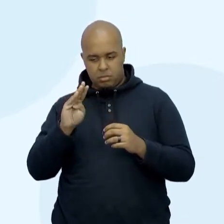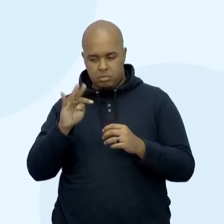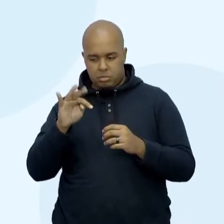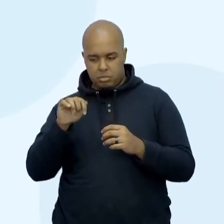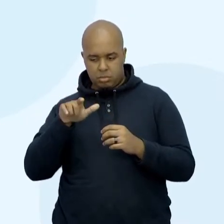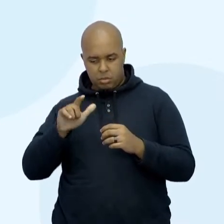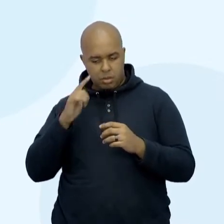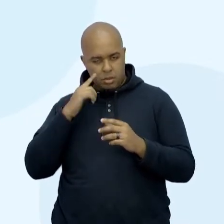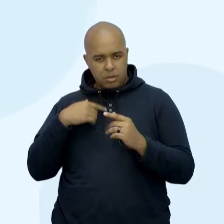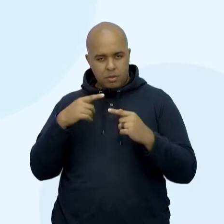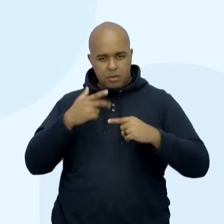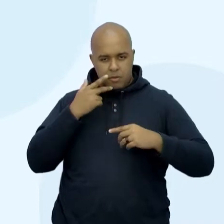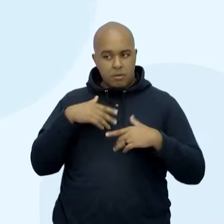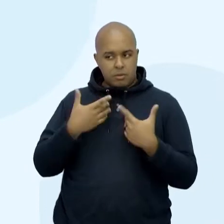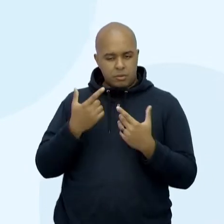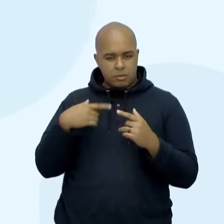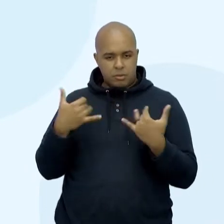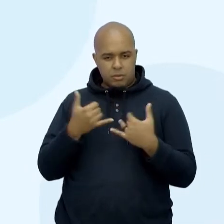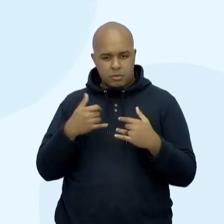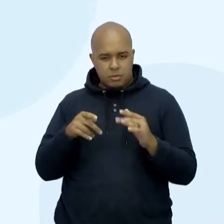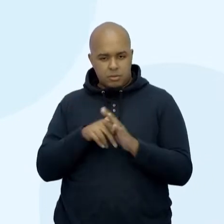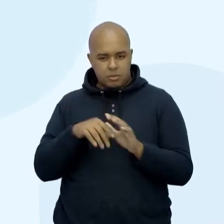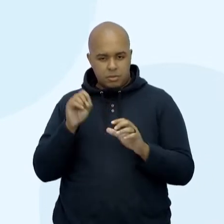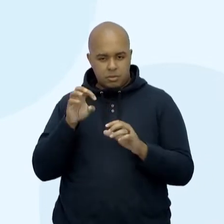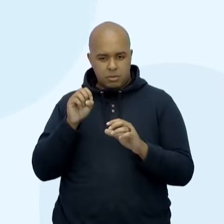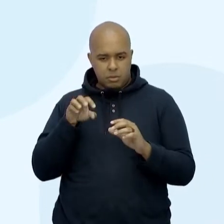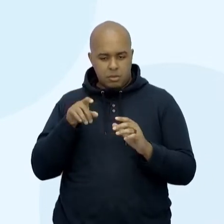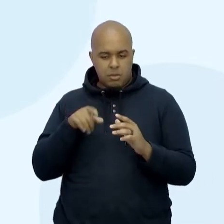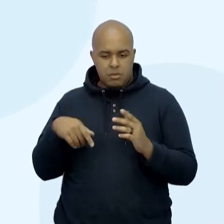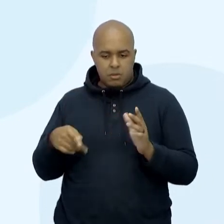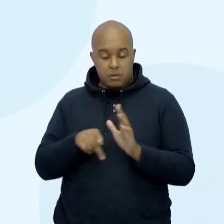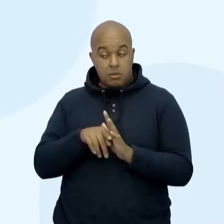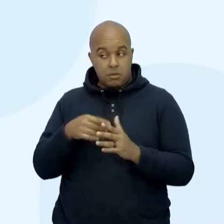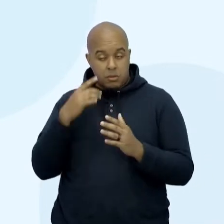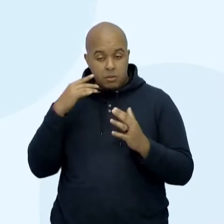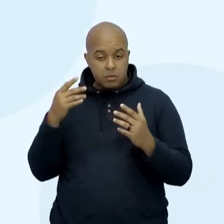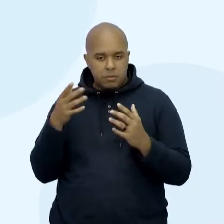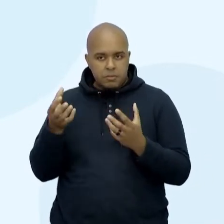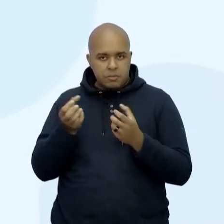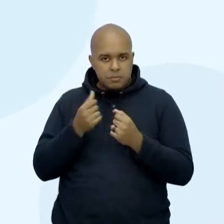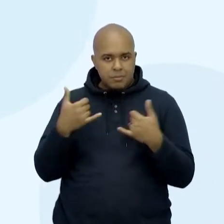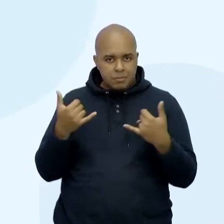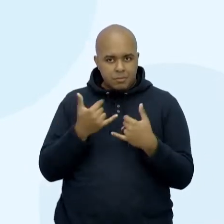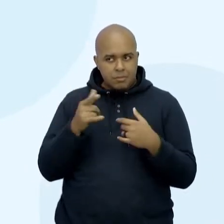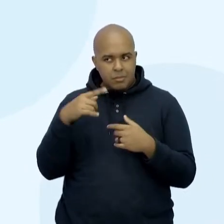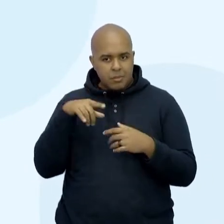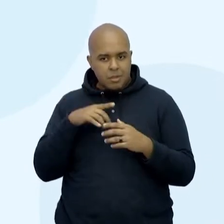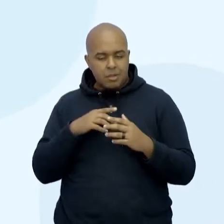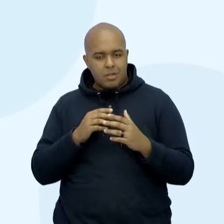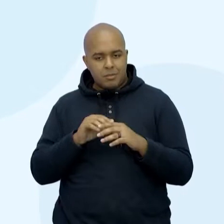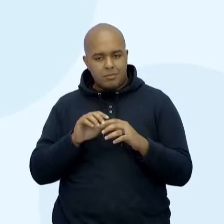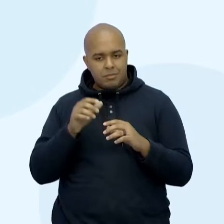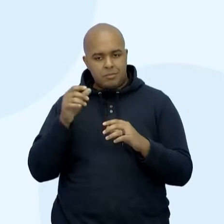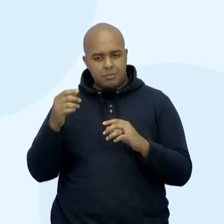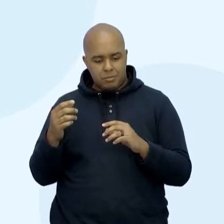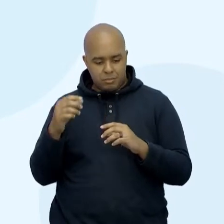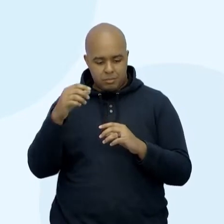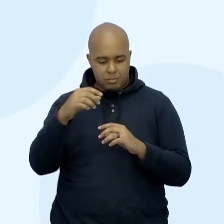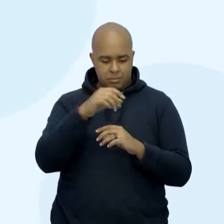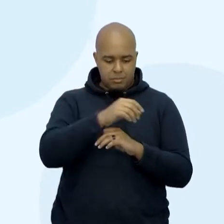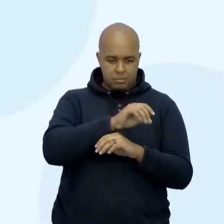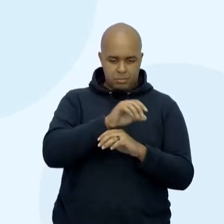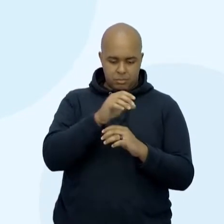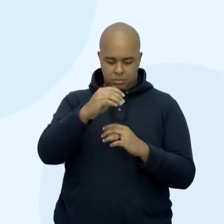falou o seguinte, ó, quando o elétron, veja aí piscando na tela, né? Quando o elétron recebe energia, ele salta para uma camada